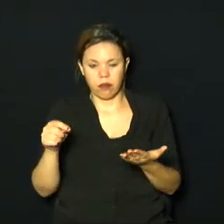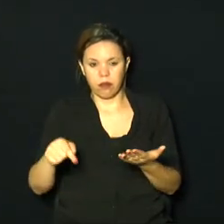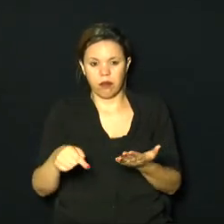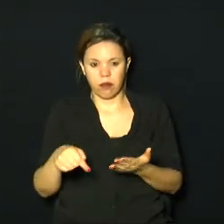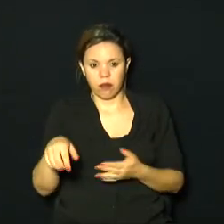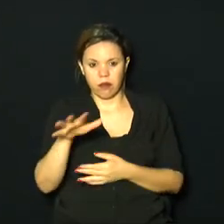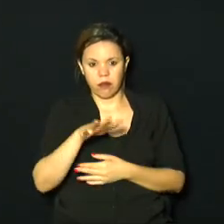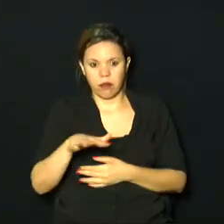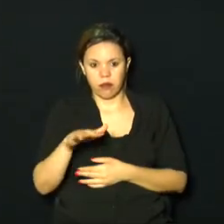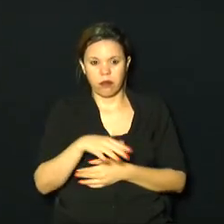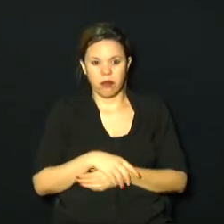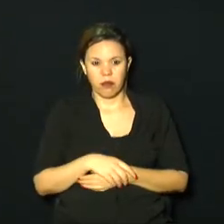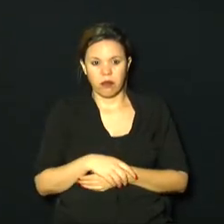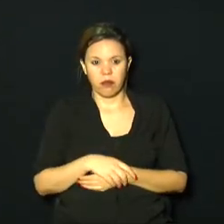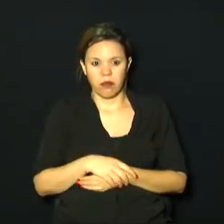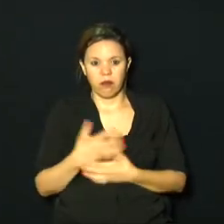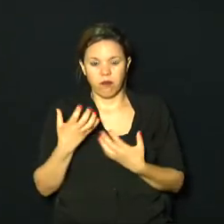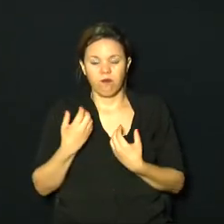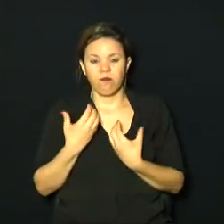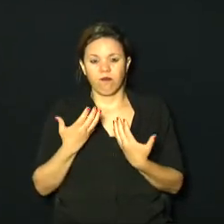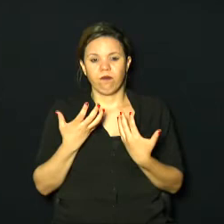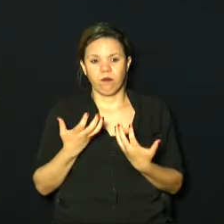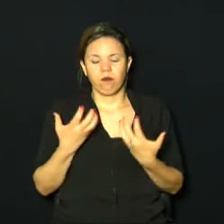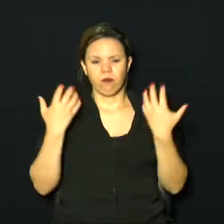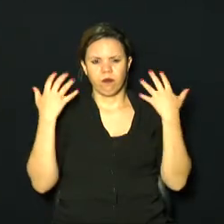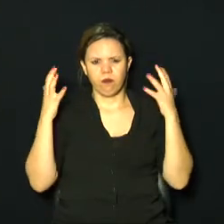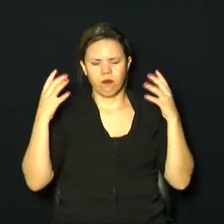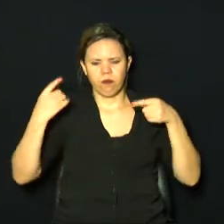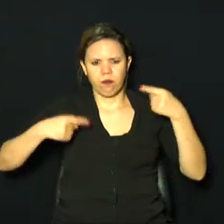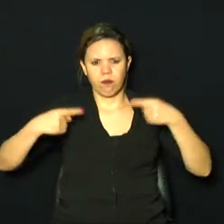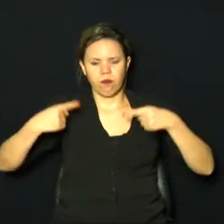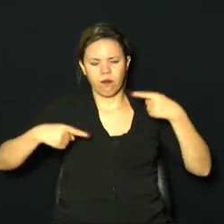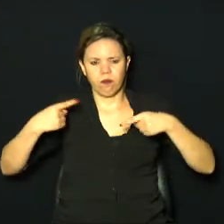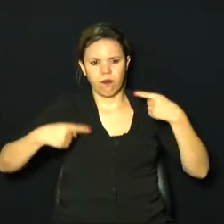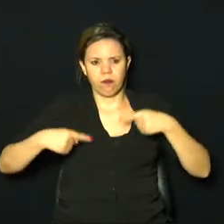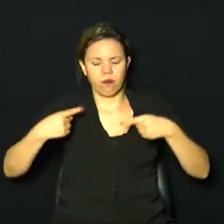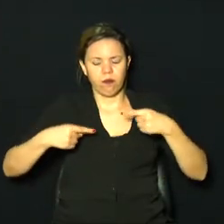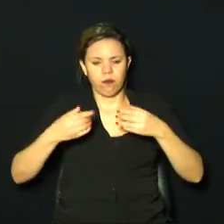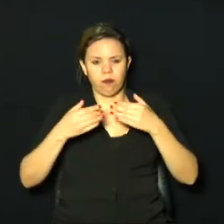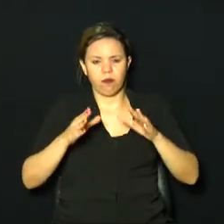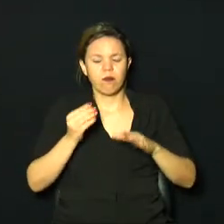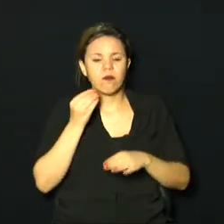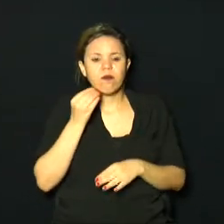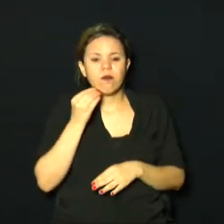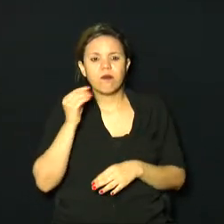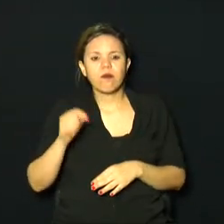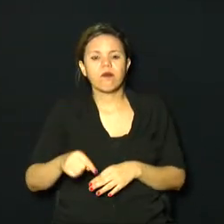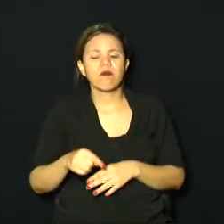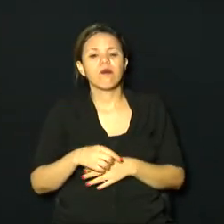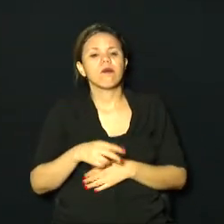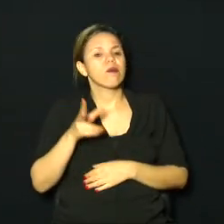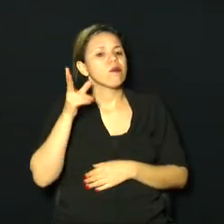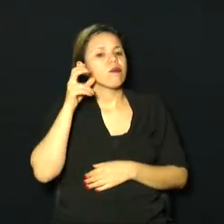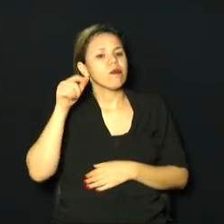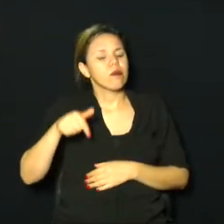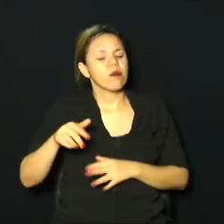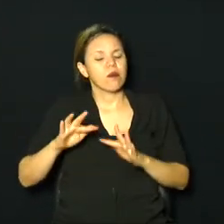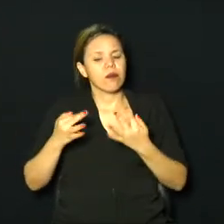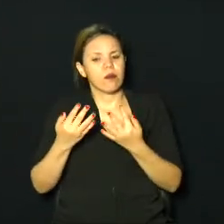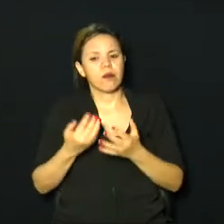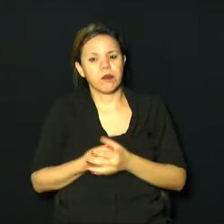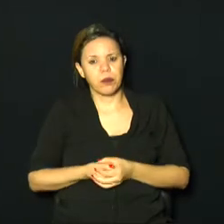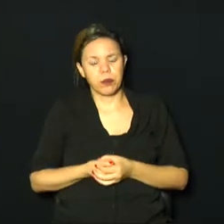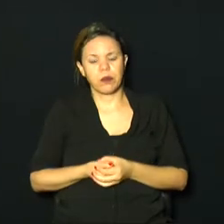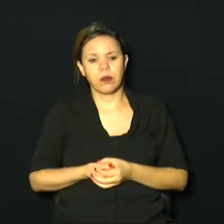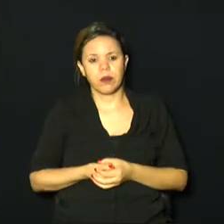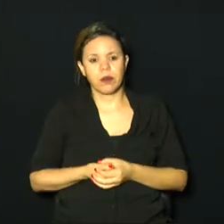aqui. Quero parabenizá-lo pelo debate, por ter disponibilizado, por ouvir essas famílias,